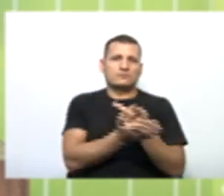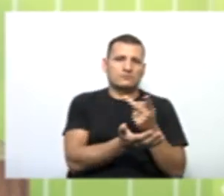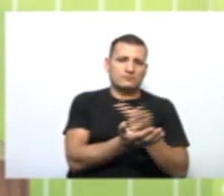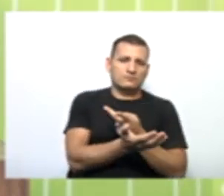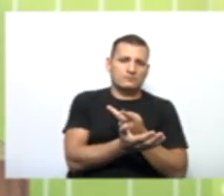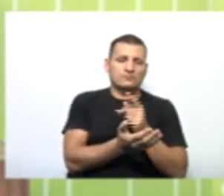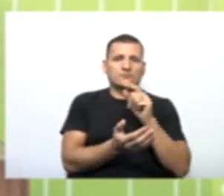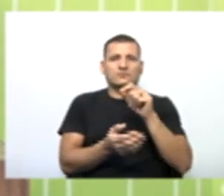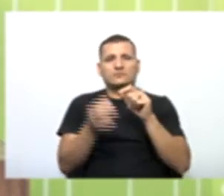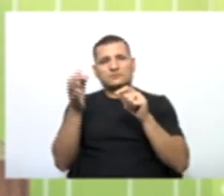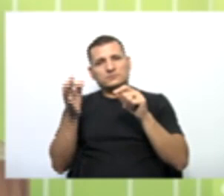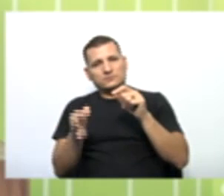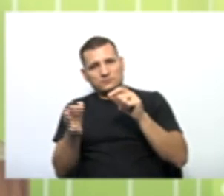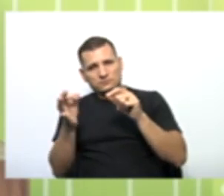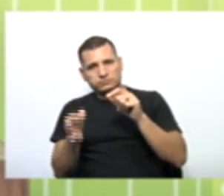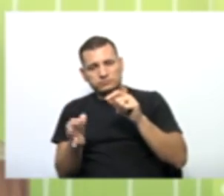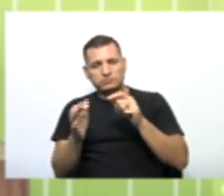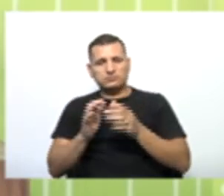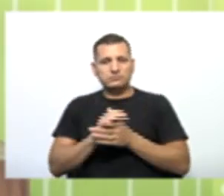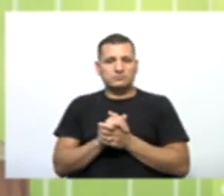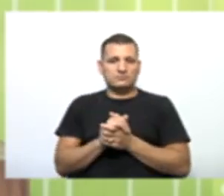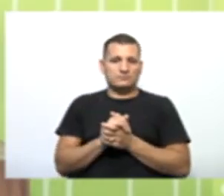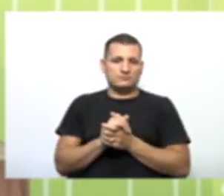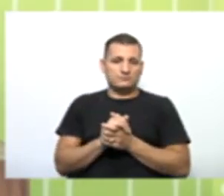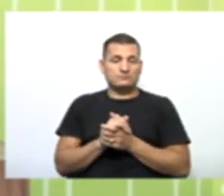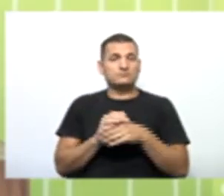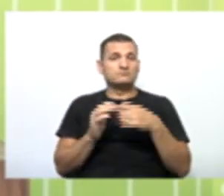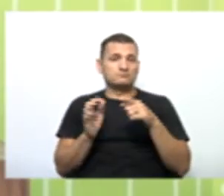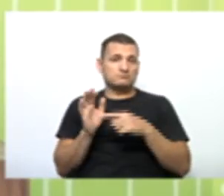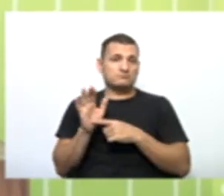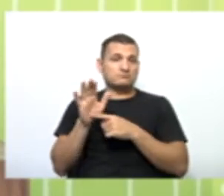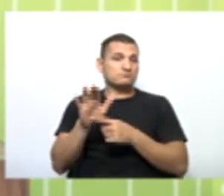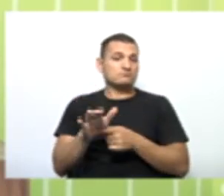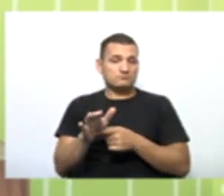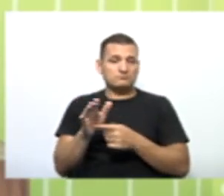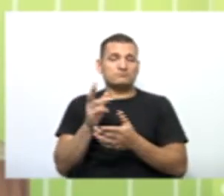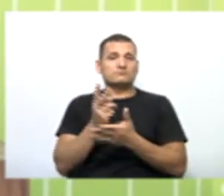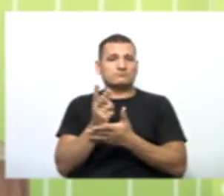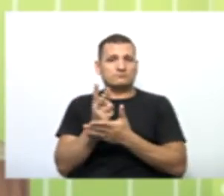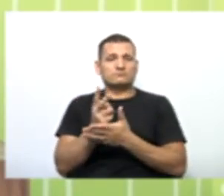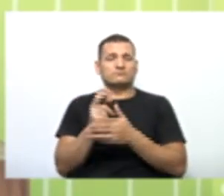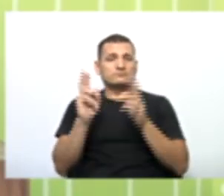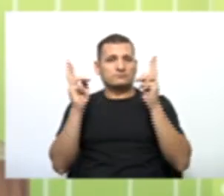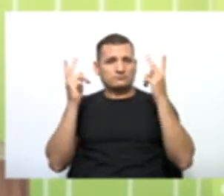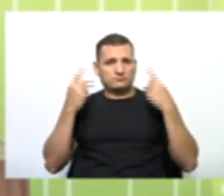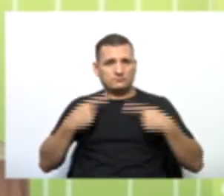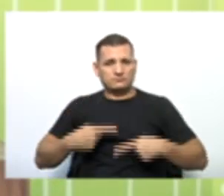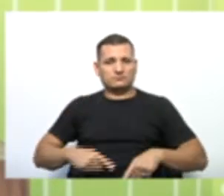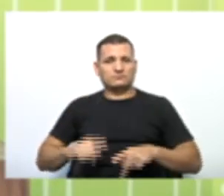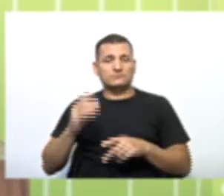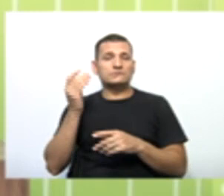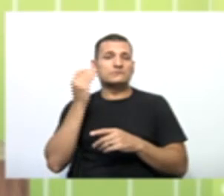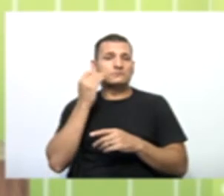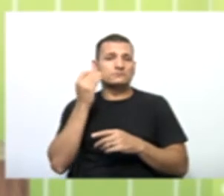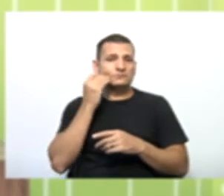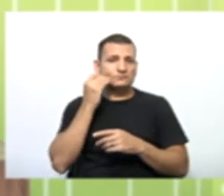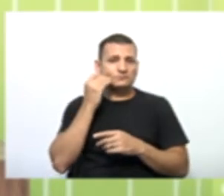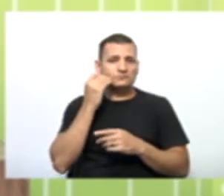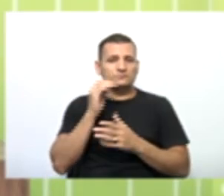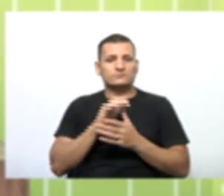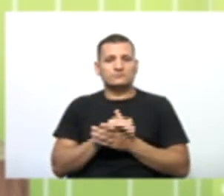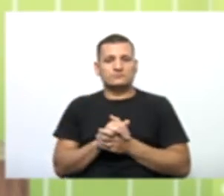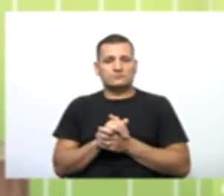explicação religiosa ou mítica, que ajudam e sempre serviram para a humanidade tentar